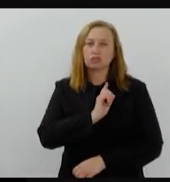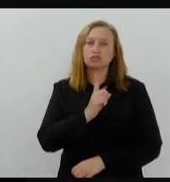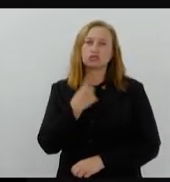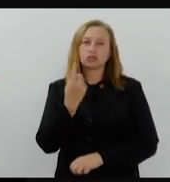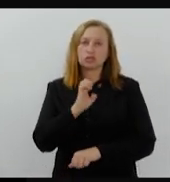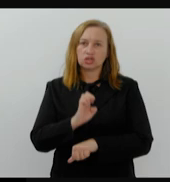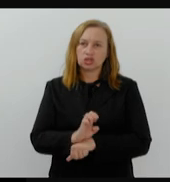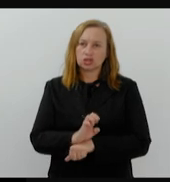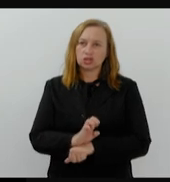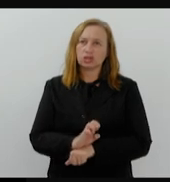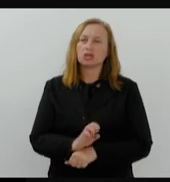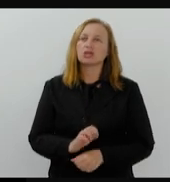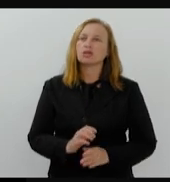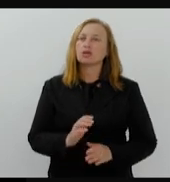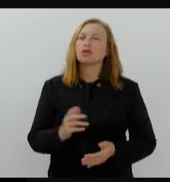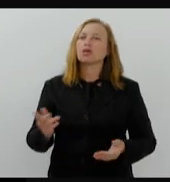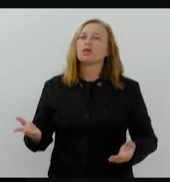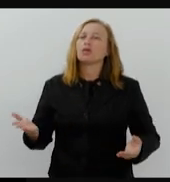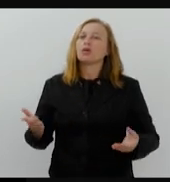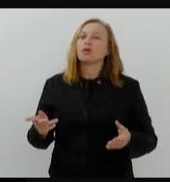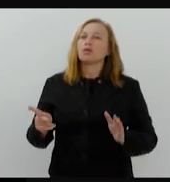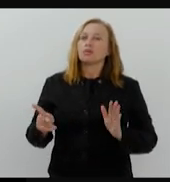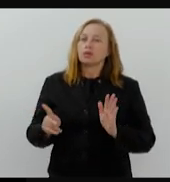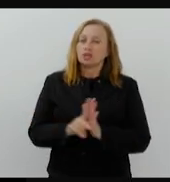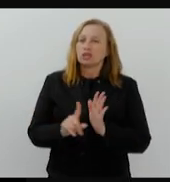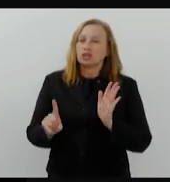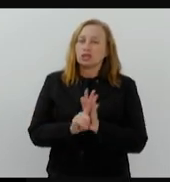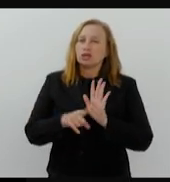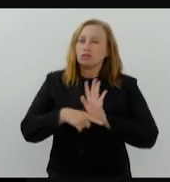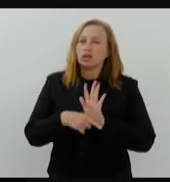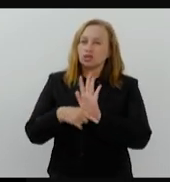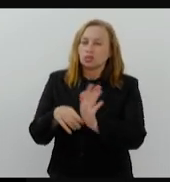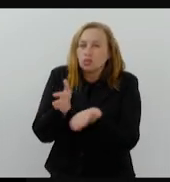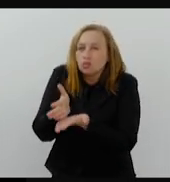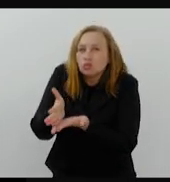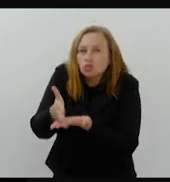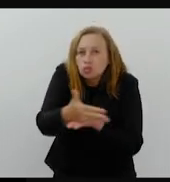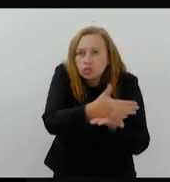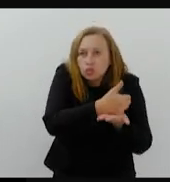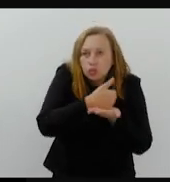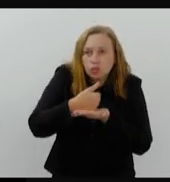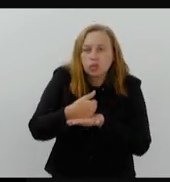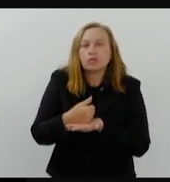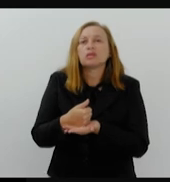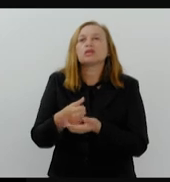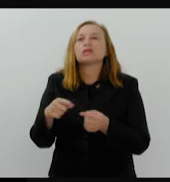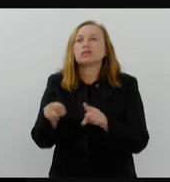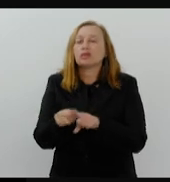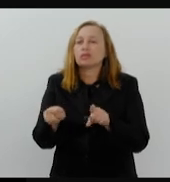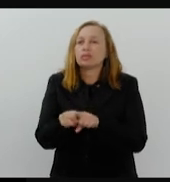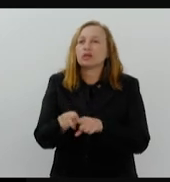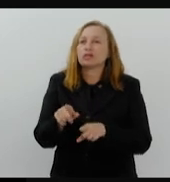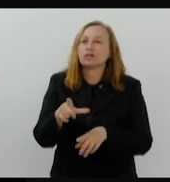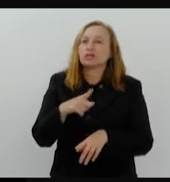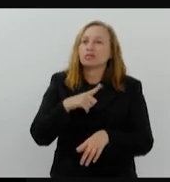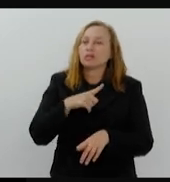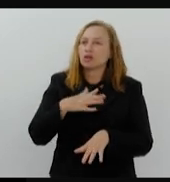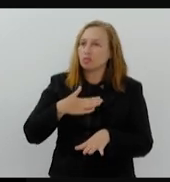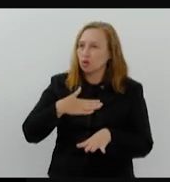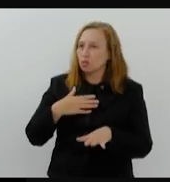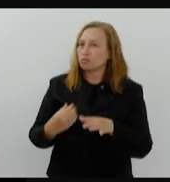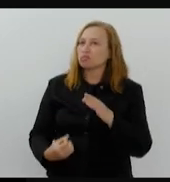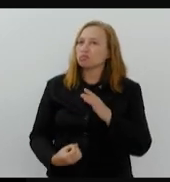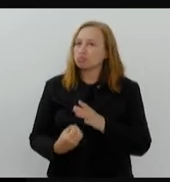Estado, né, com projetos de leis que vão ajudar nessa arrecadação. Temos também aí, de autoria minha, do